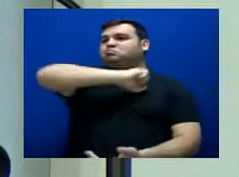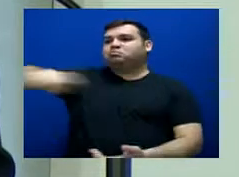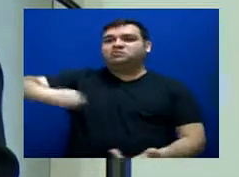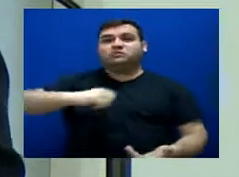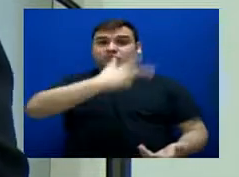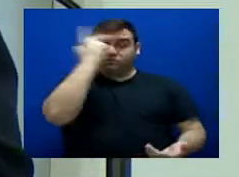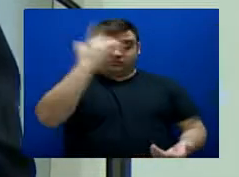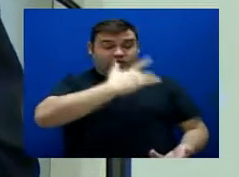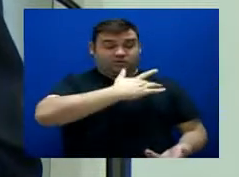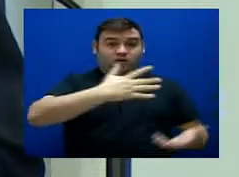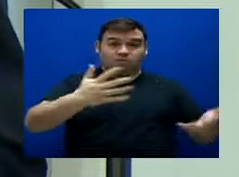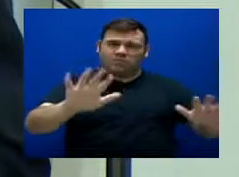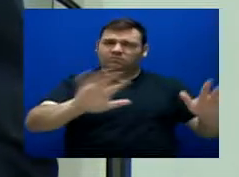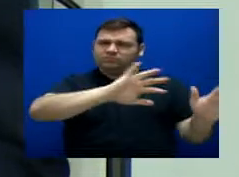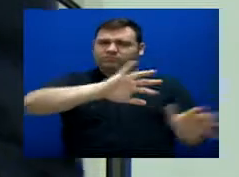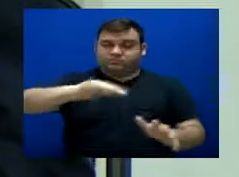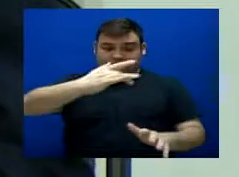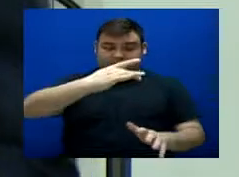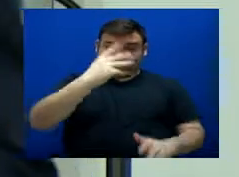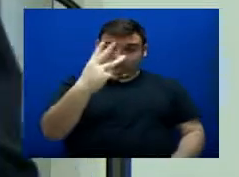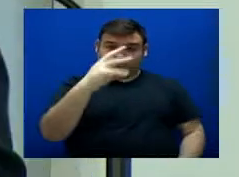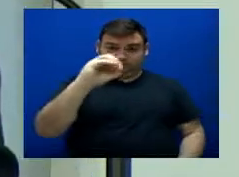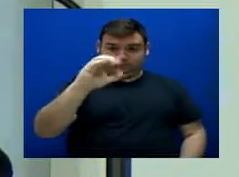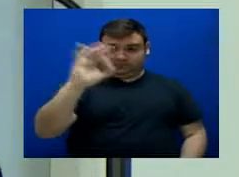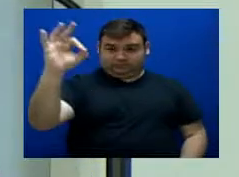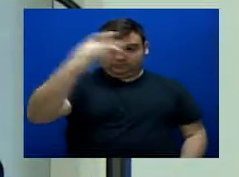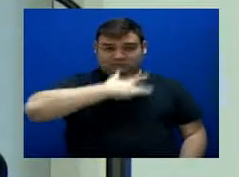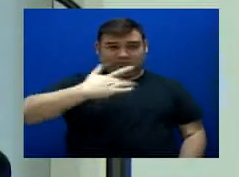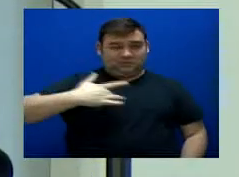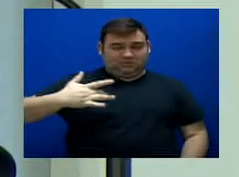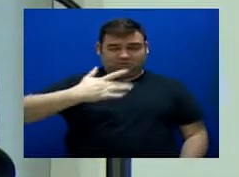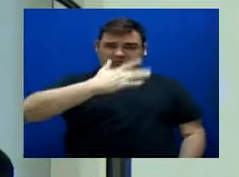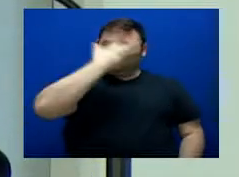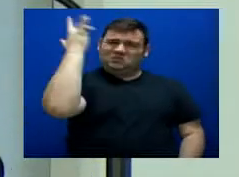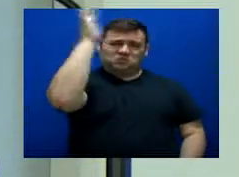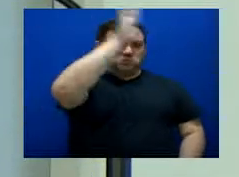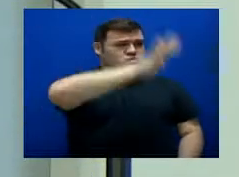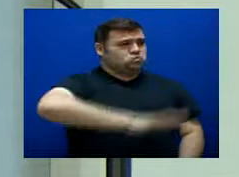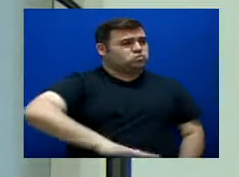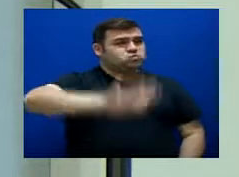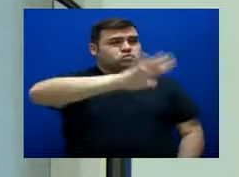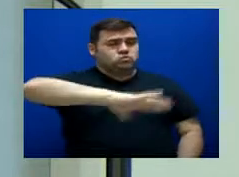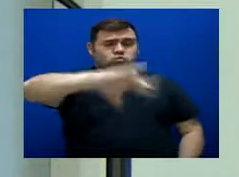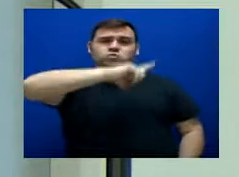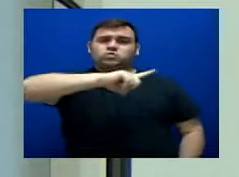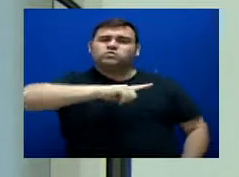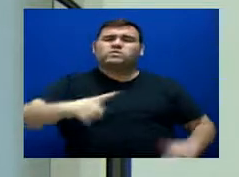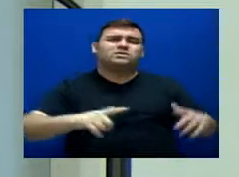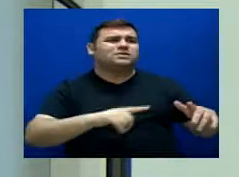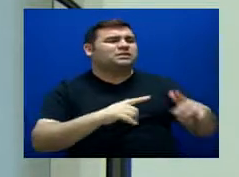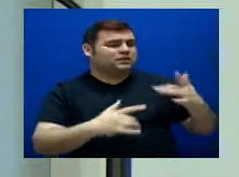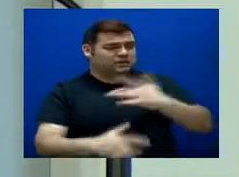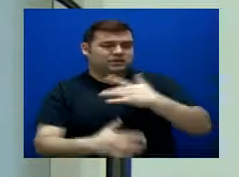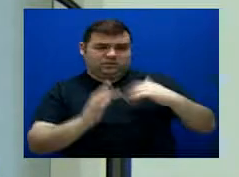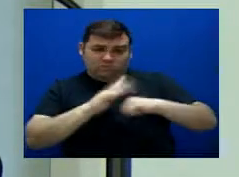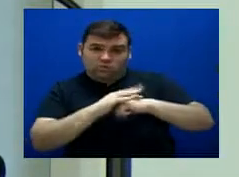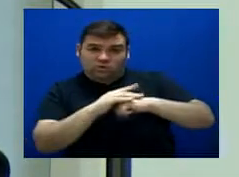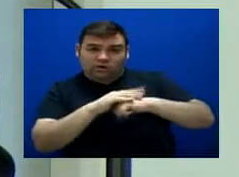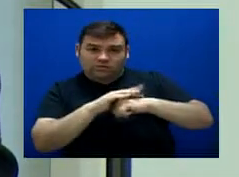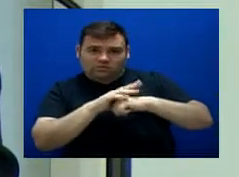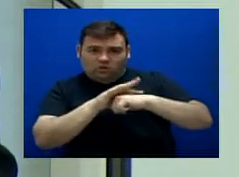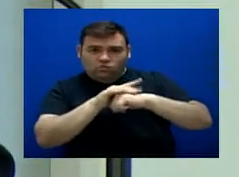30% da nossa saúde, 30% da saúde das pessoas que estão sem saúde, estão